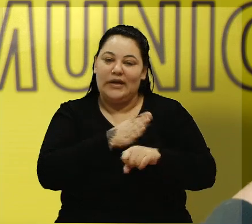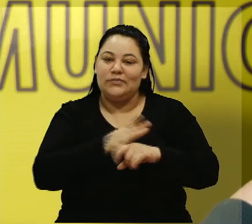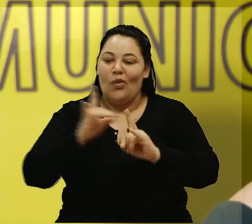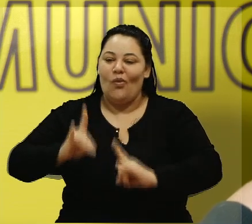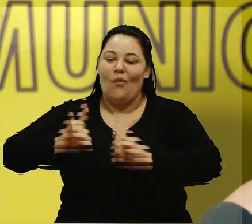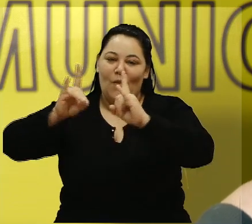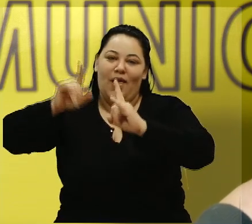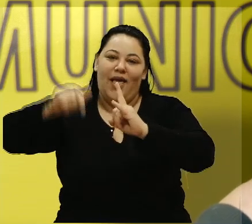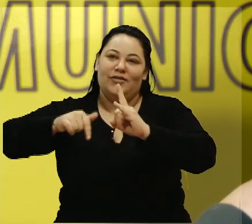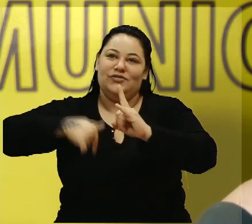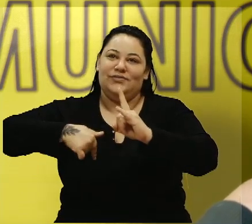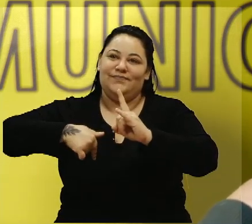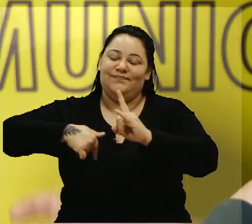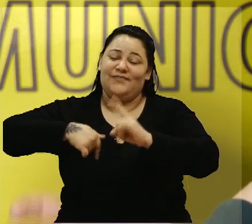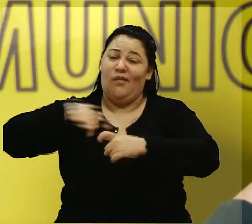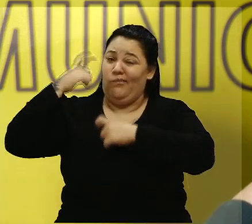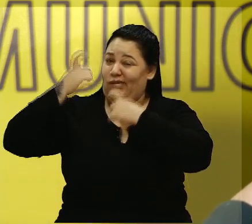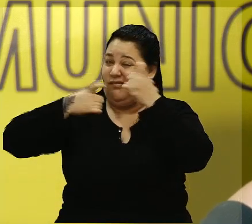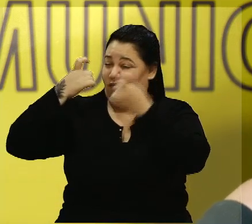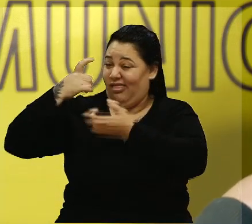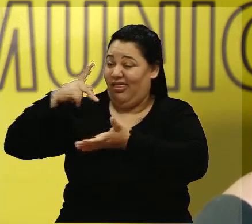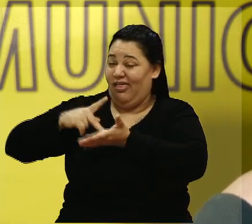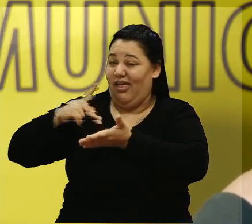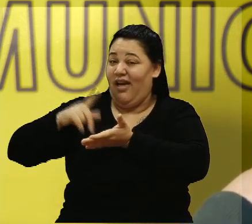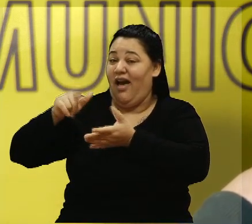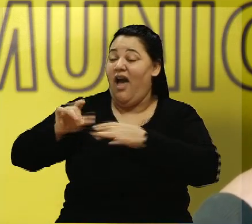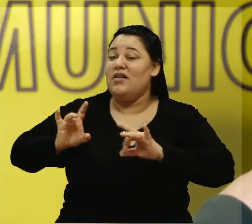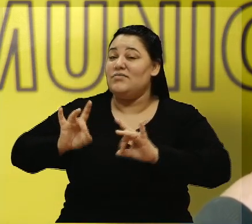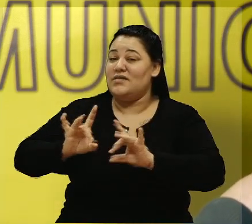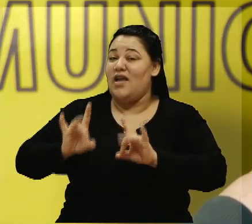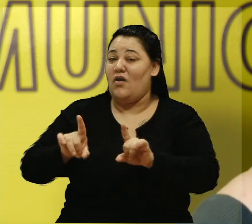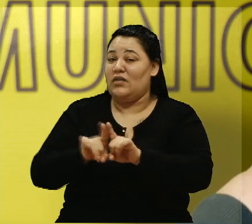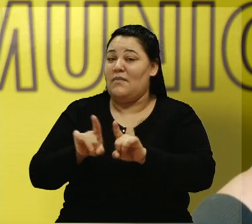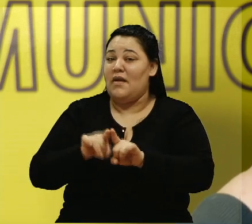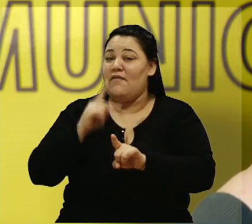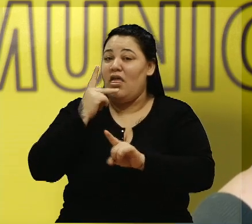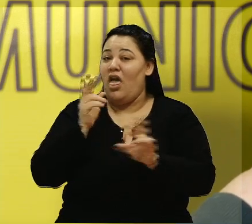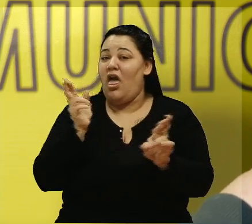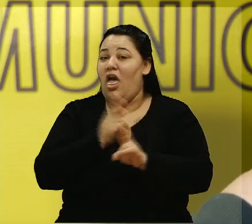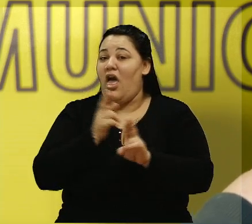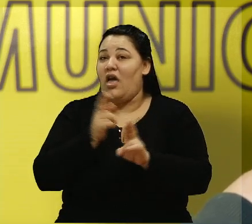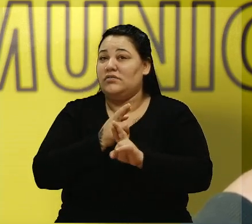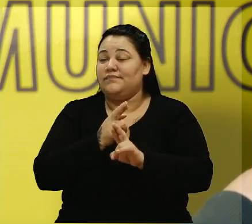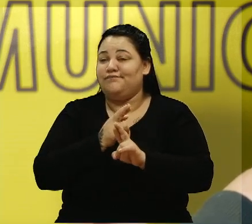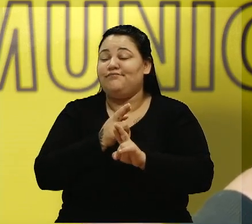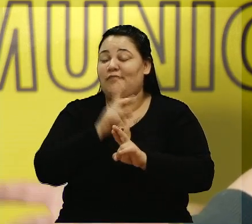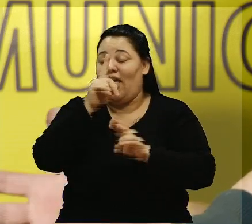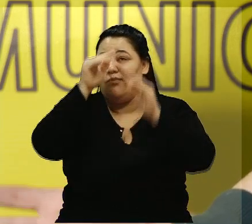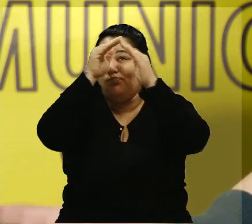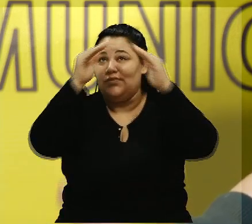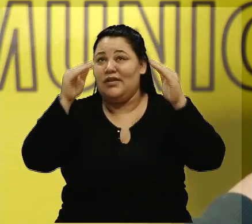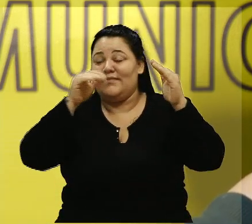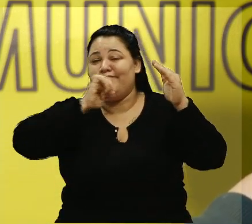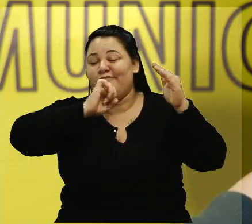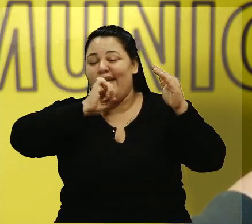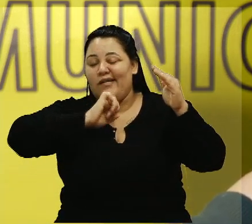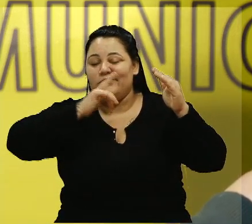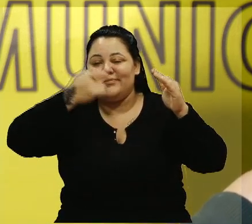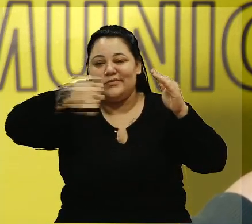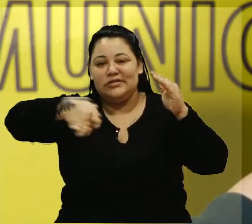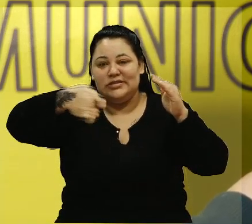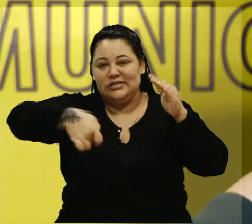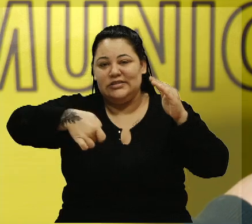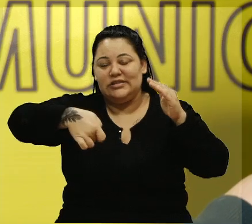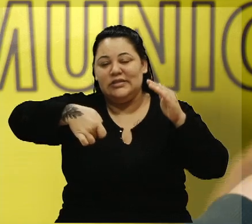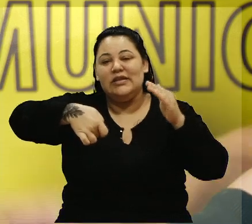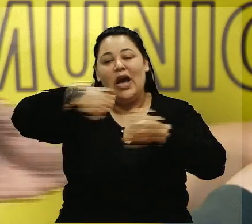ficar significativamente preocupado, em especial pela condição do teto. É um prédio histórico e, obviamente, para promover qualquer reforma, a gente precisa de uma autorização do